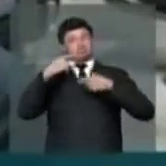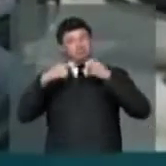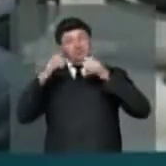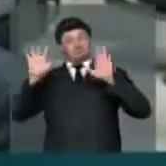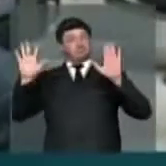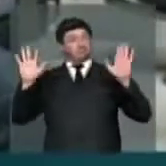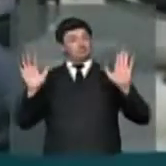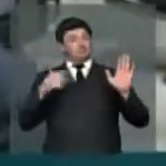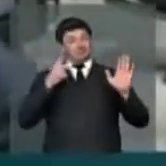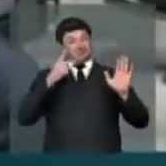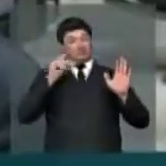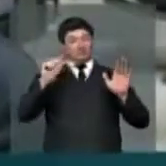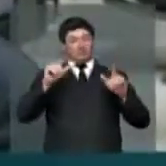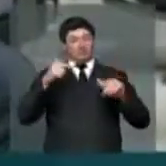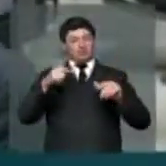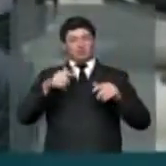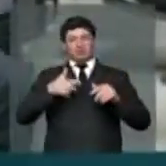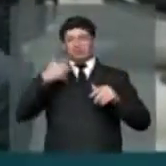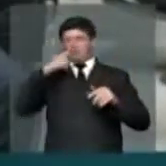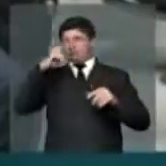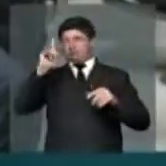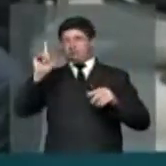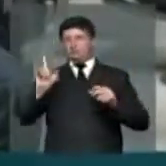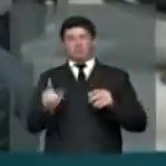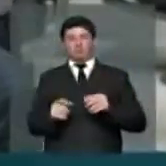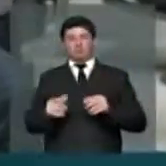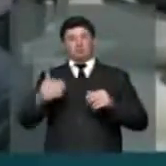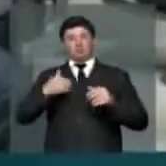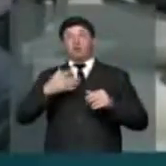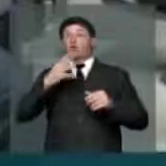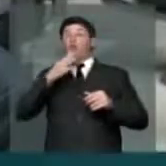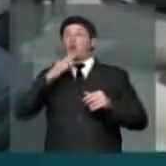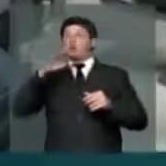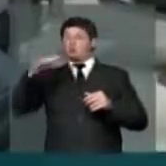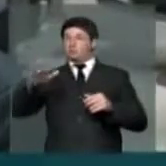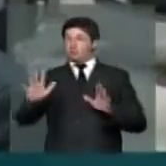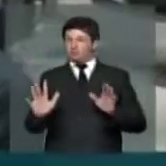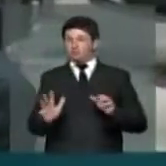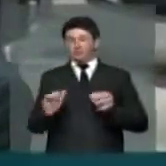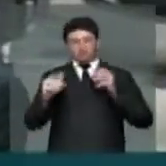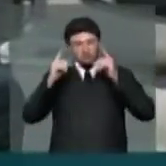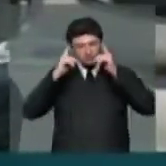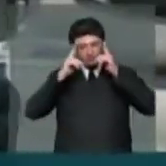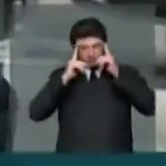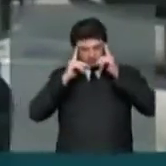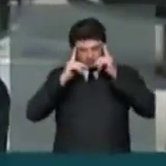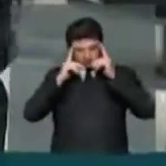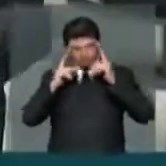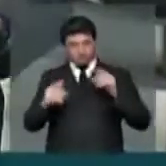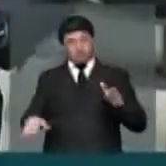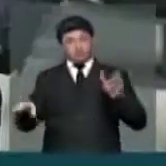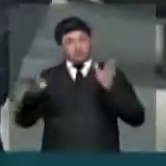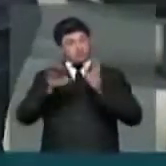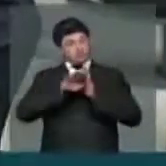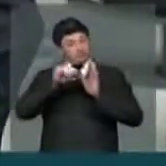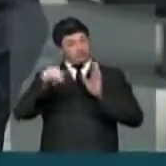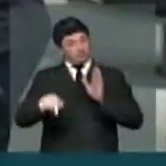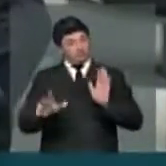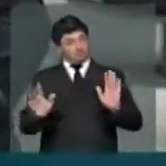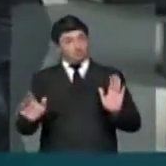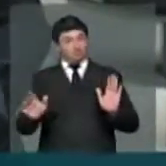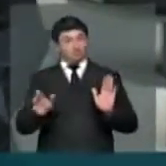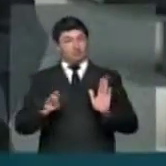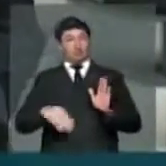questionável. Eu vou falar um pouquinho, sem nenhuma arrogância, de um campo que eu conheço mais ou menos. Chegamos aqui